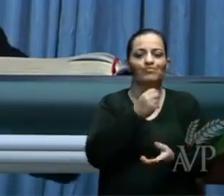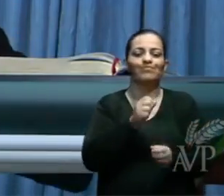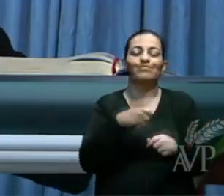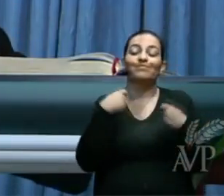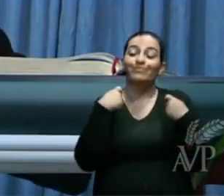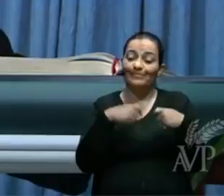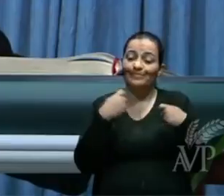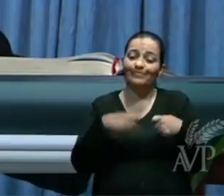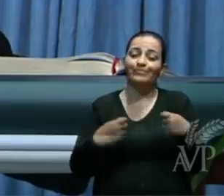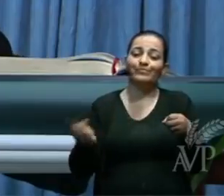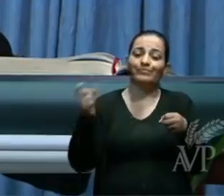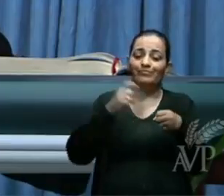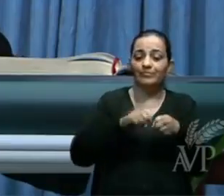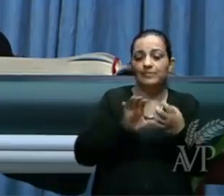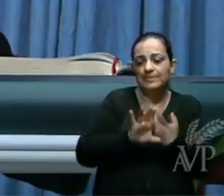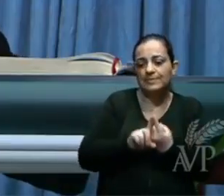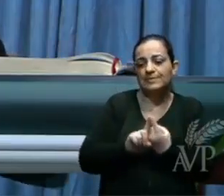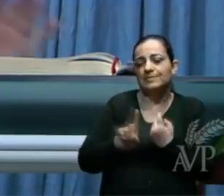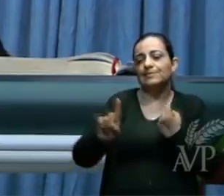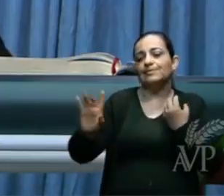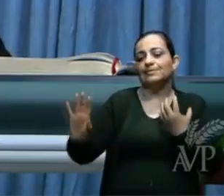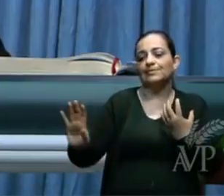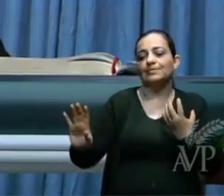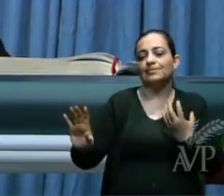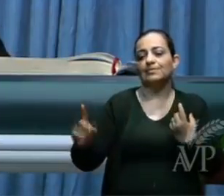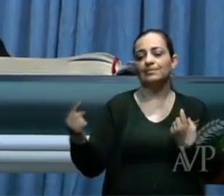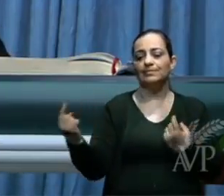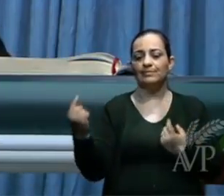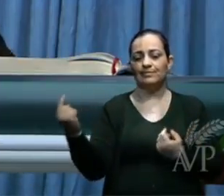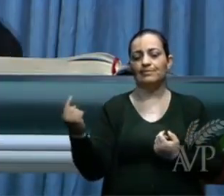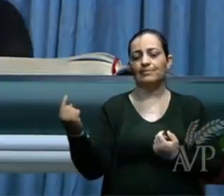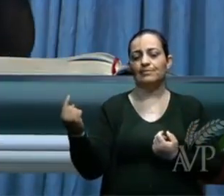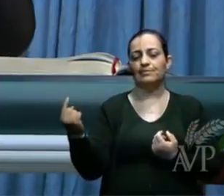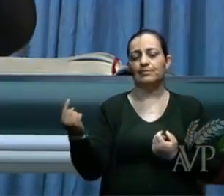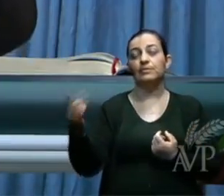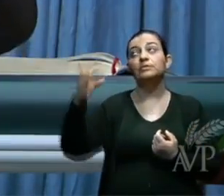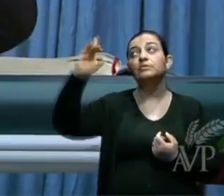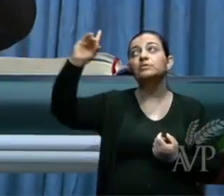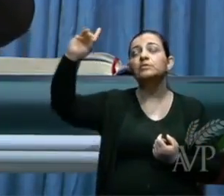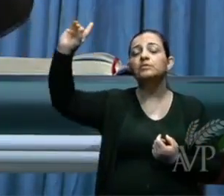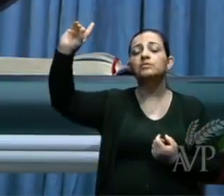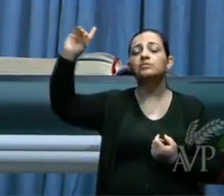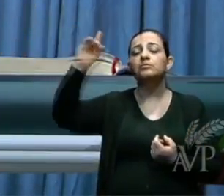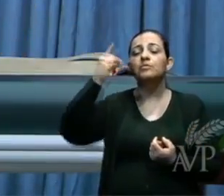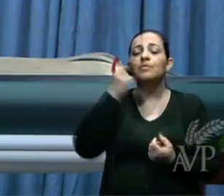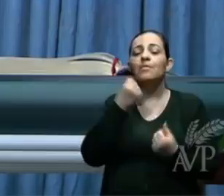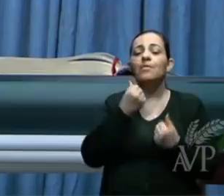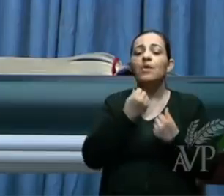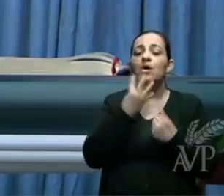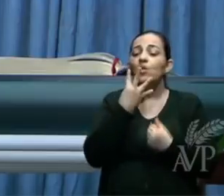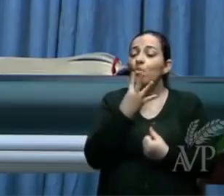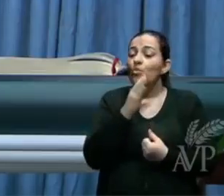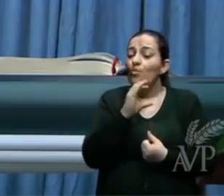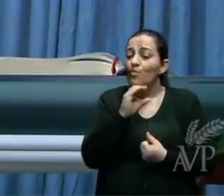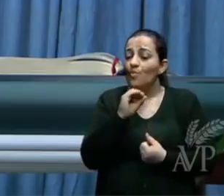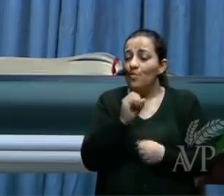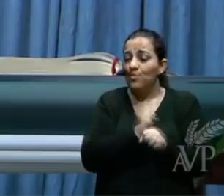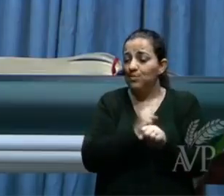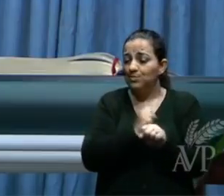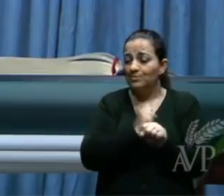tornar um exilado e deus levou 40 anos